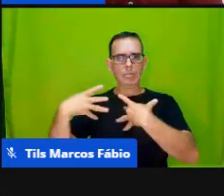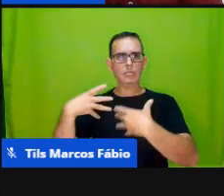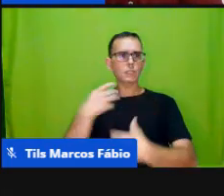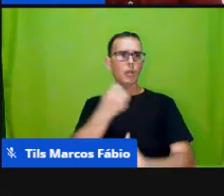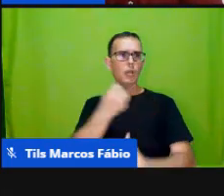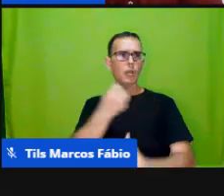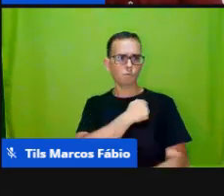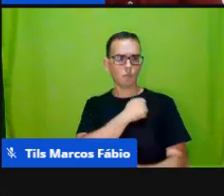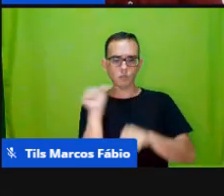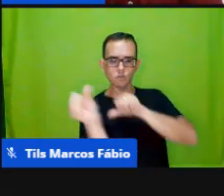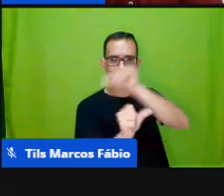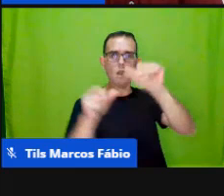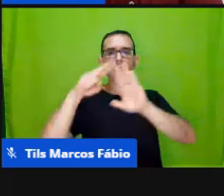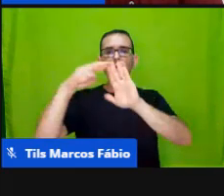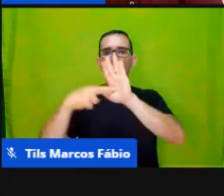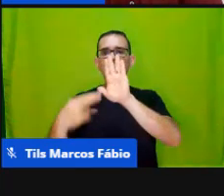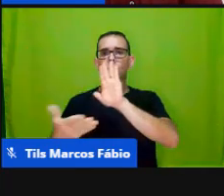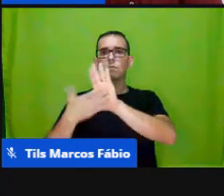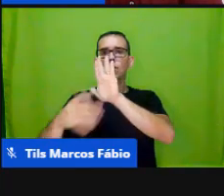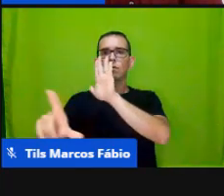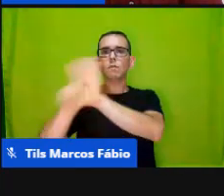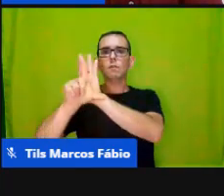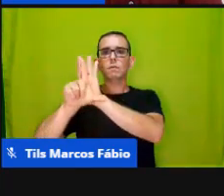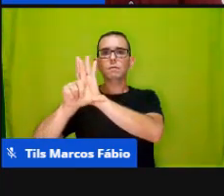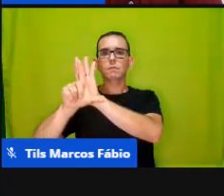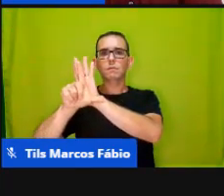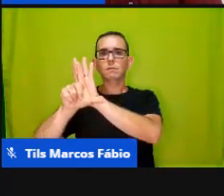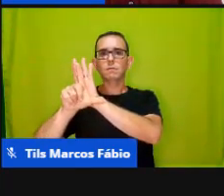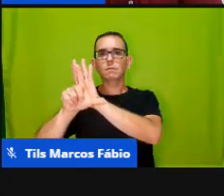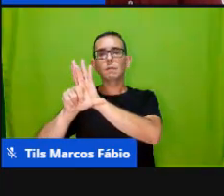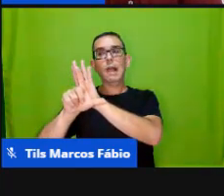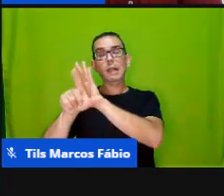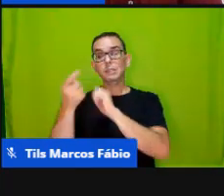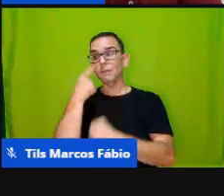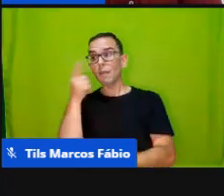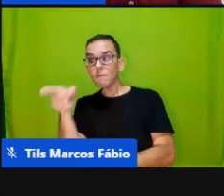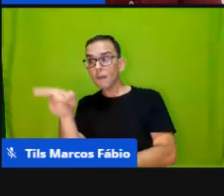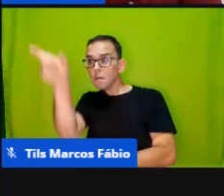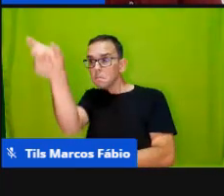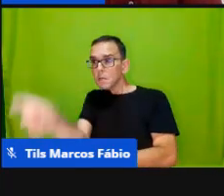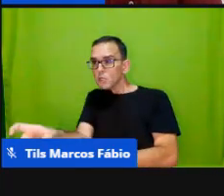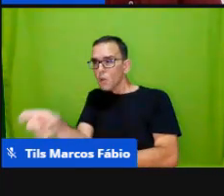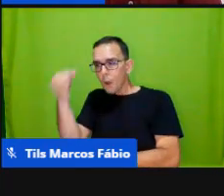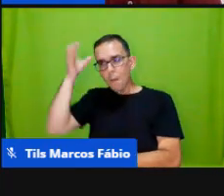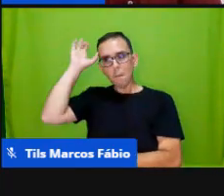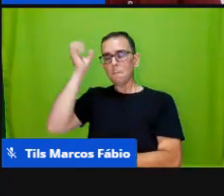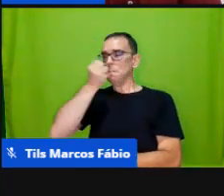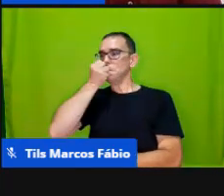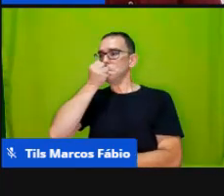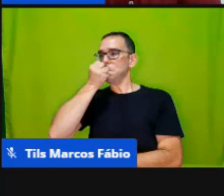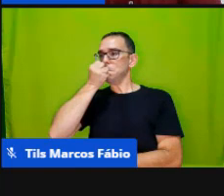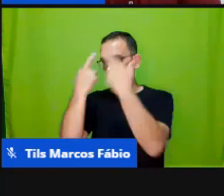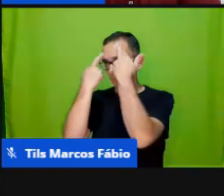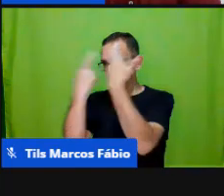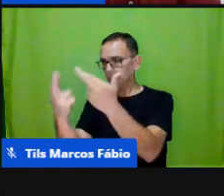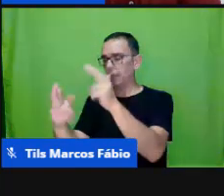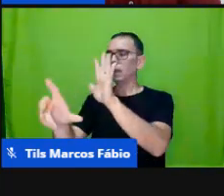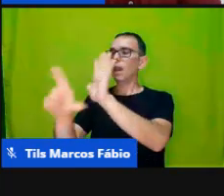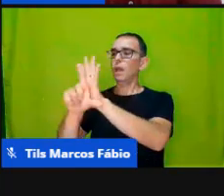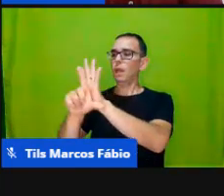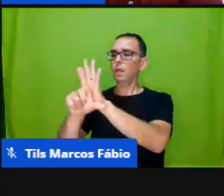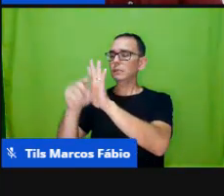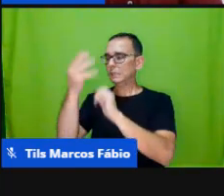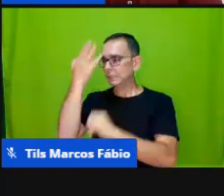troca a regra pela lei. Então a gente vai ter um cidadão de bem, um cidadão que respeita a lei e que sabe dessa